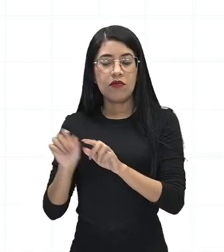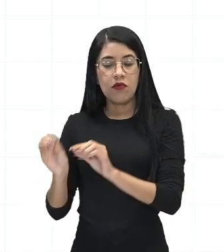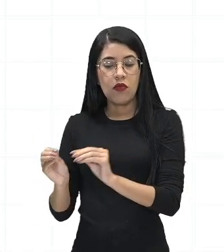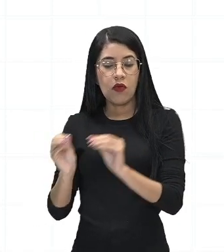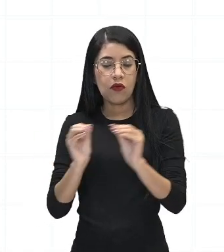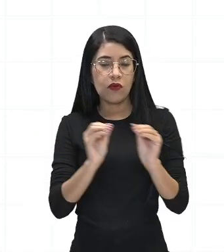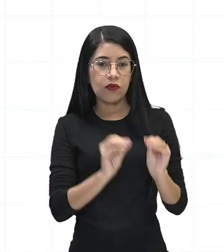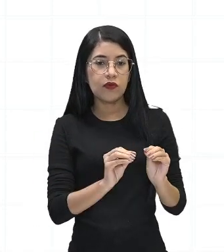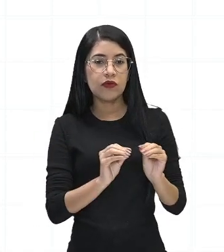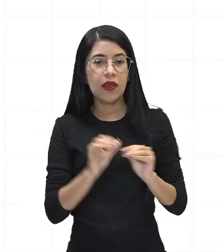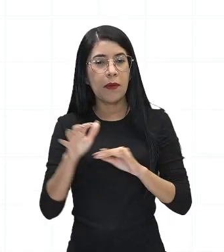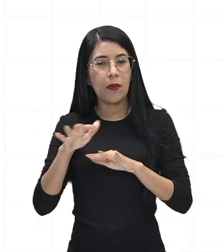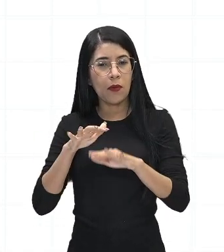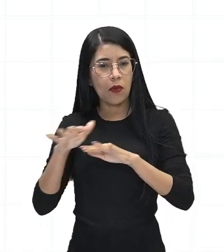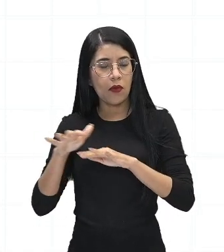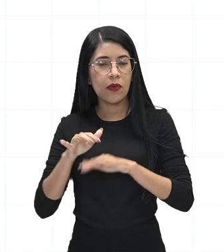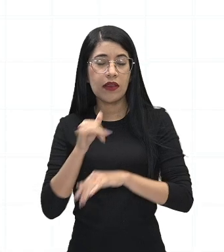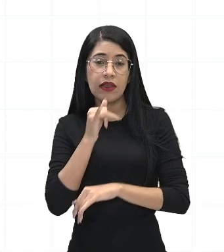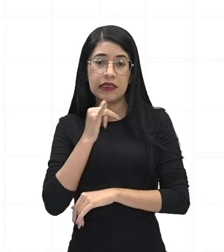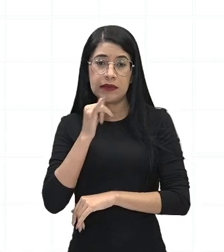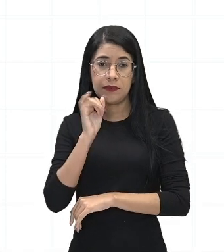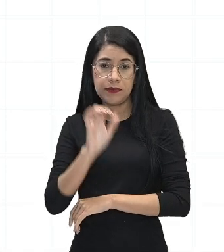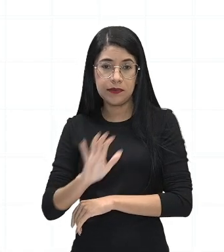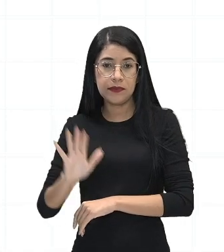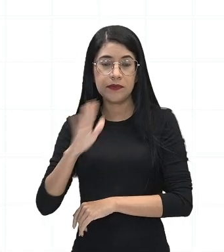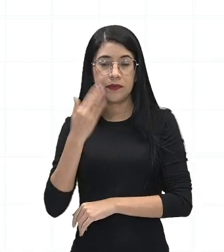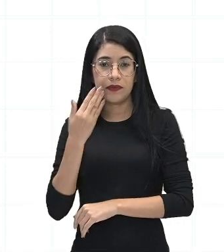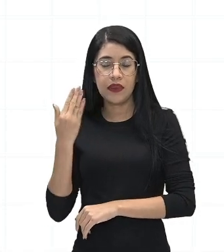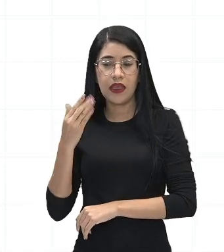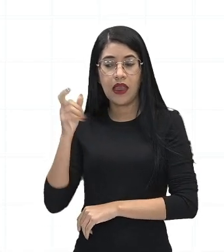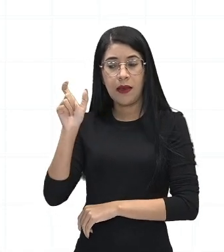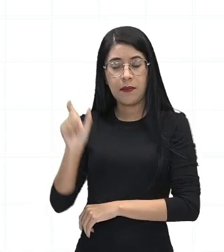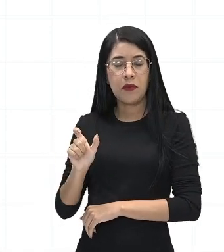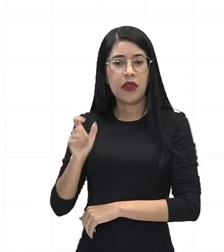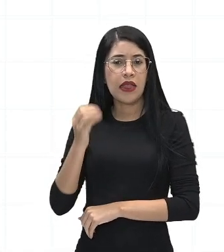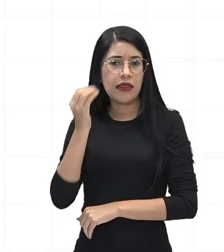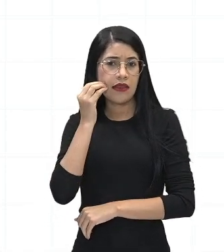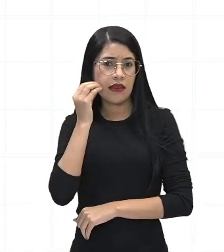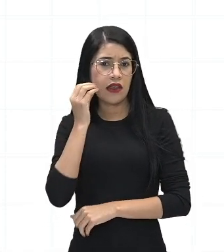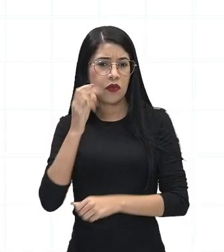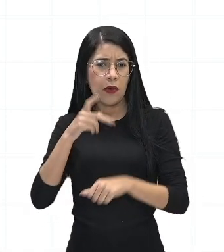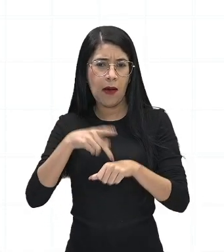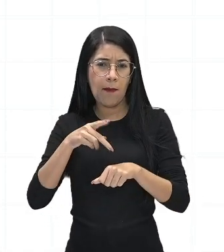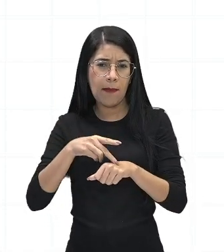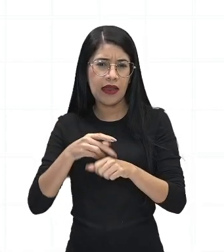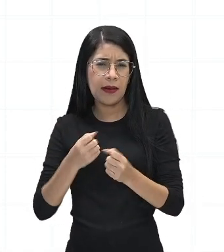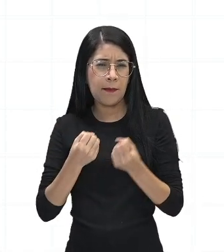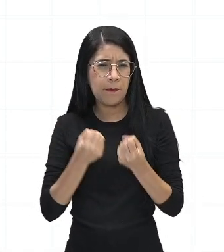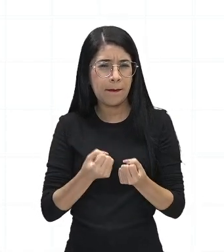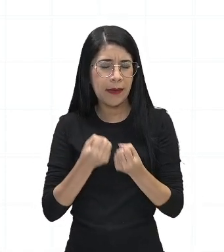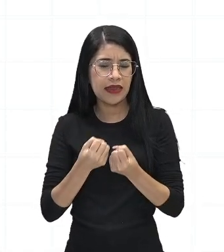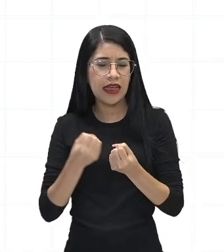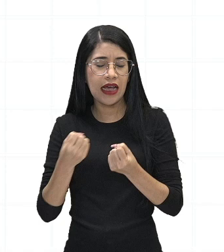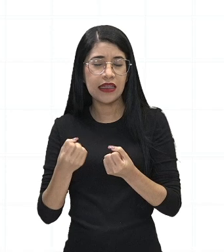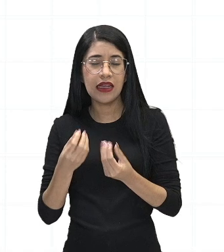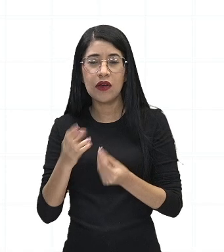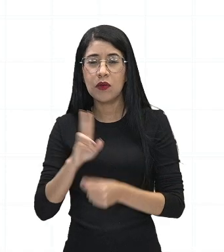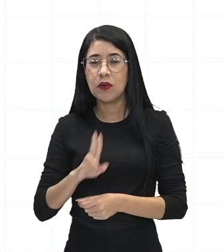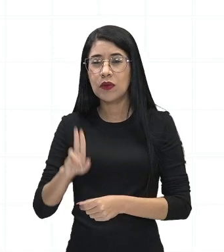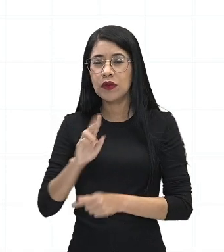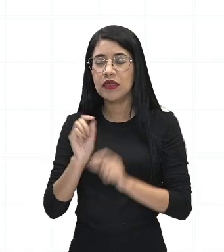Você observa na imagem, olha, que um homem, né, ele tenta mover aquela rocha. E para mover aquela rocha, ele usou